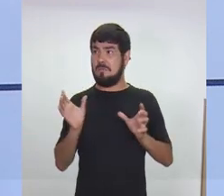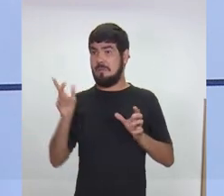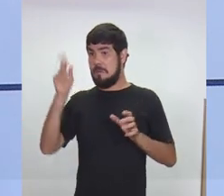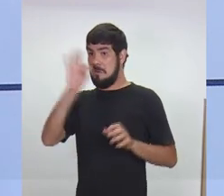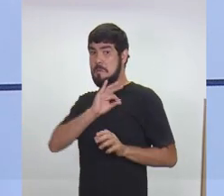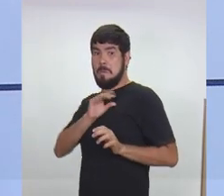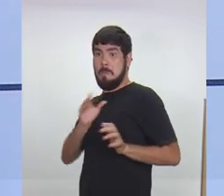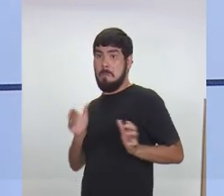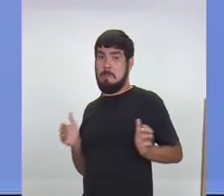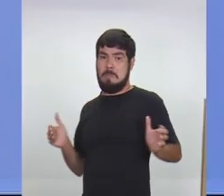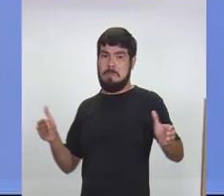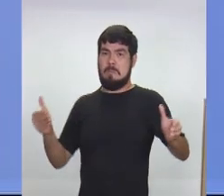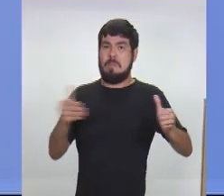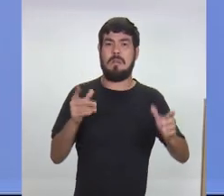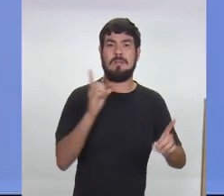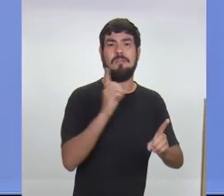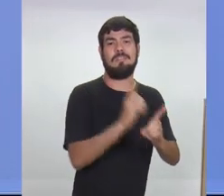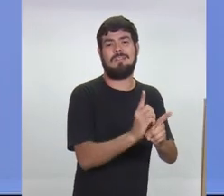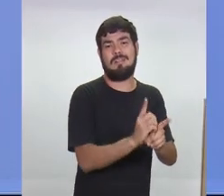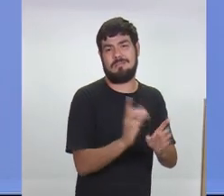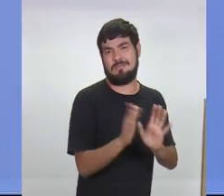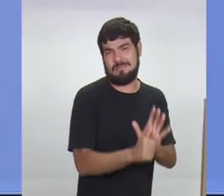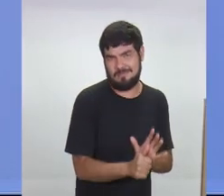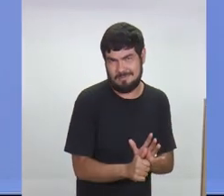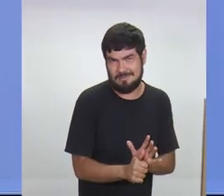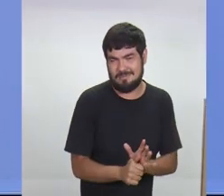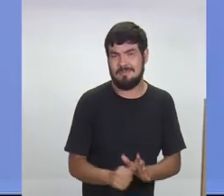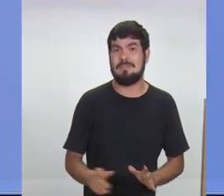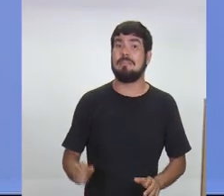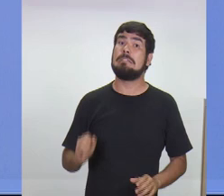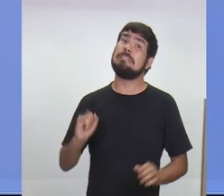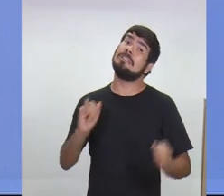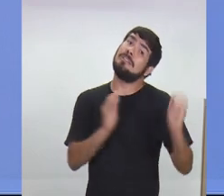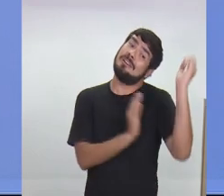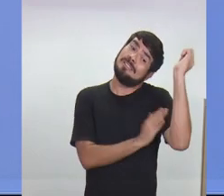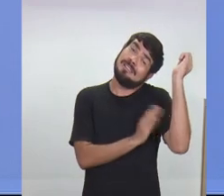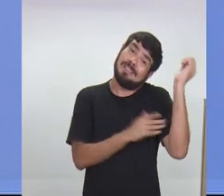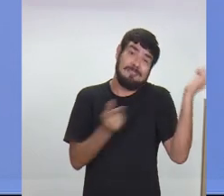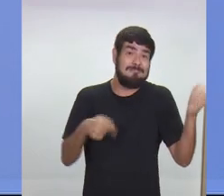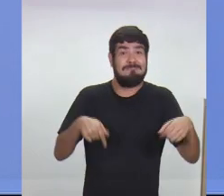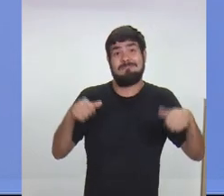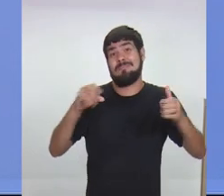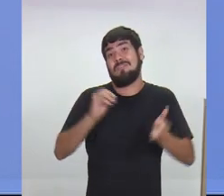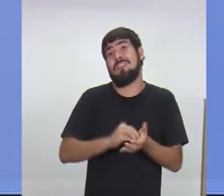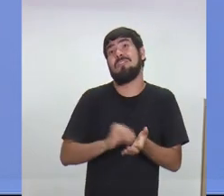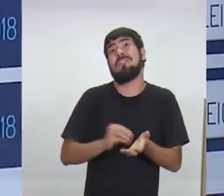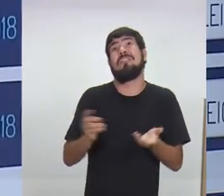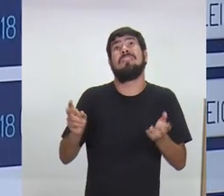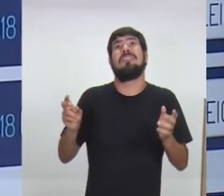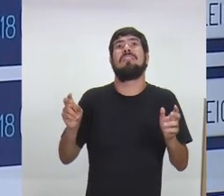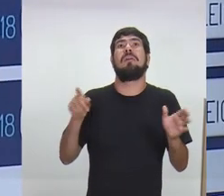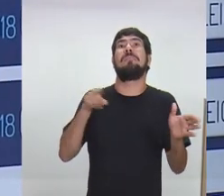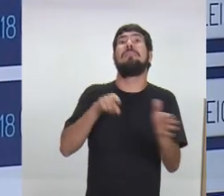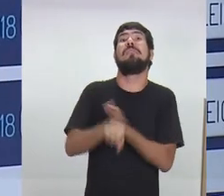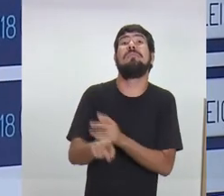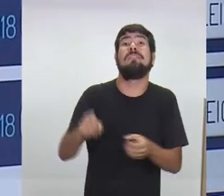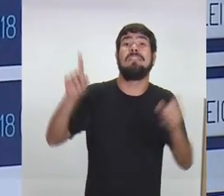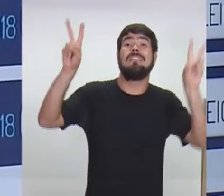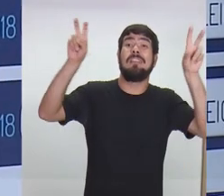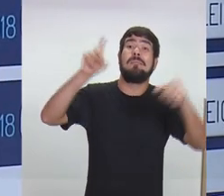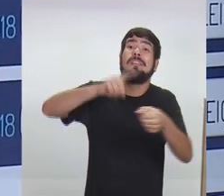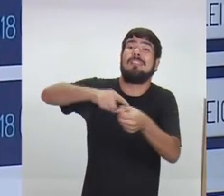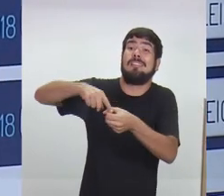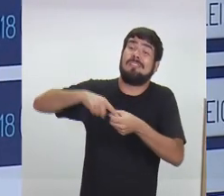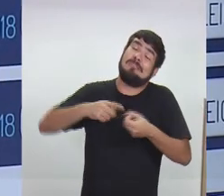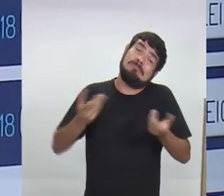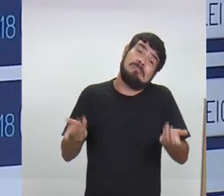encontraram o suspeito o candidato amazonino mendes estivesse aqui ele faria agora uma pergunta com o tema interior do estado como não está o